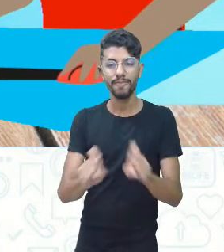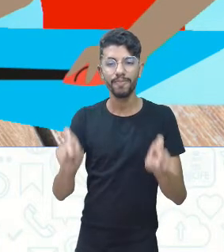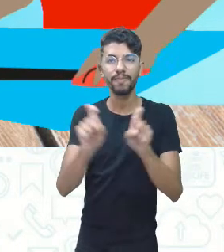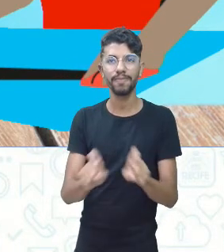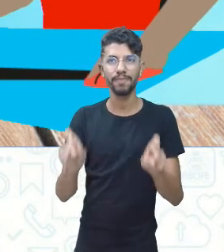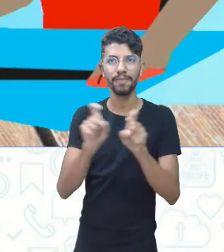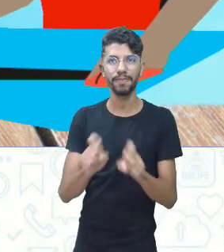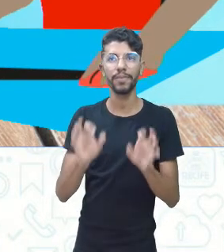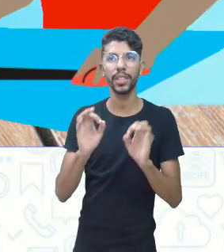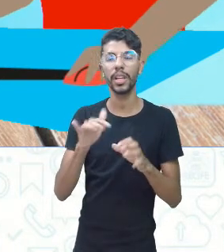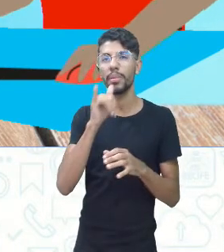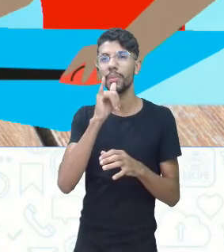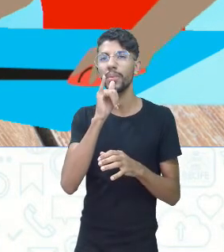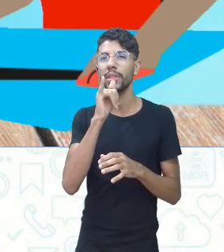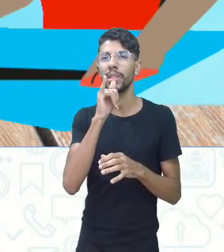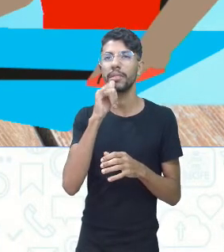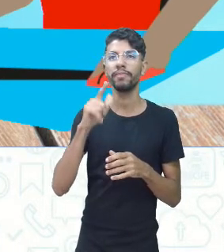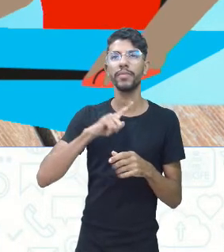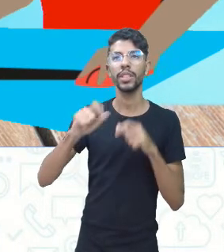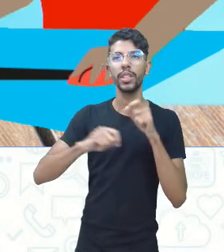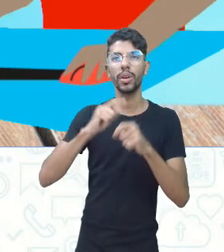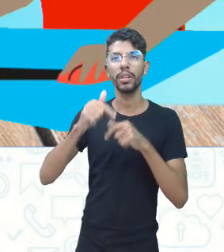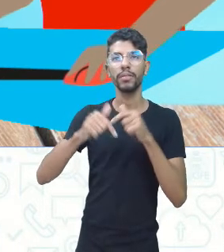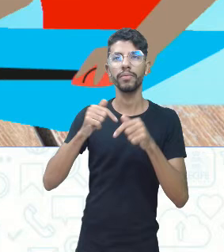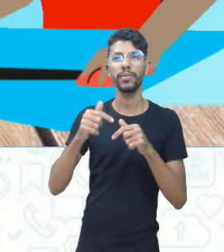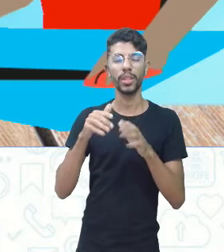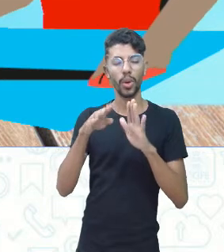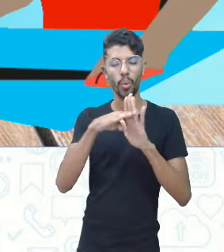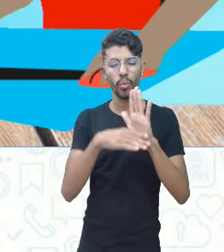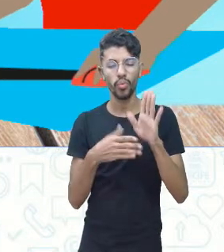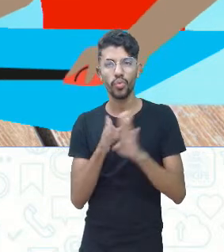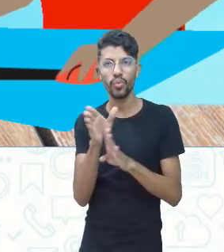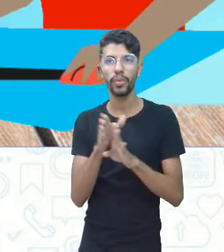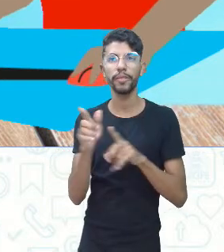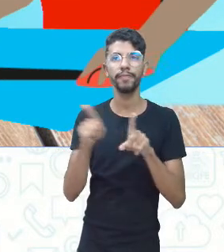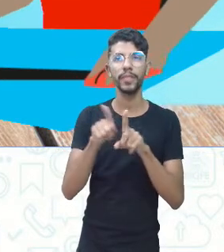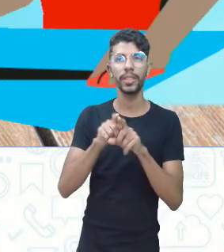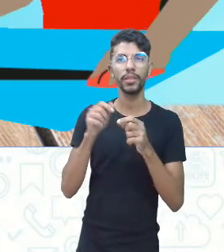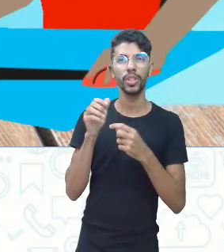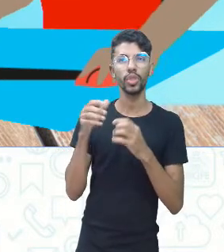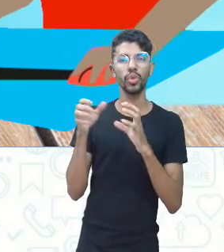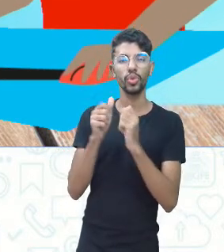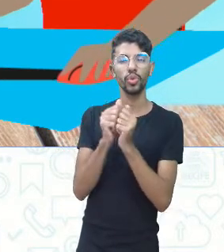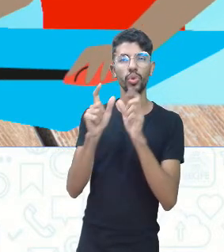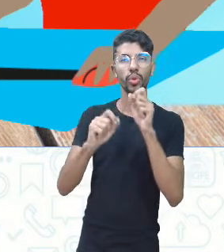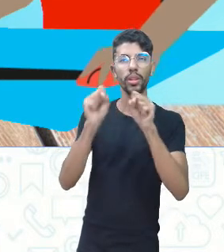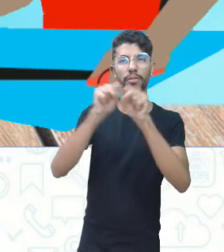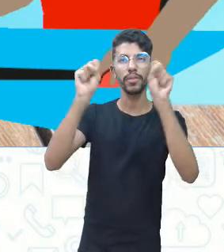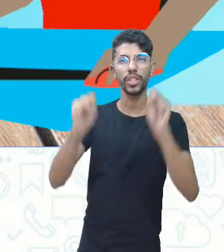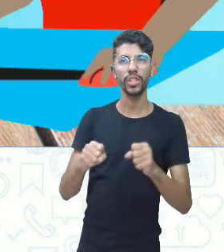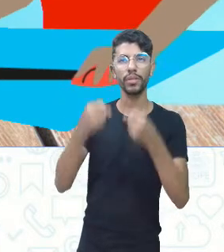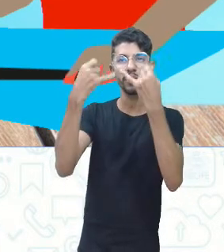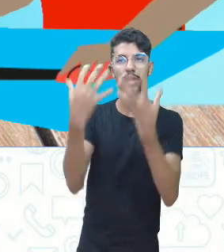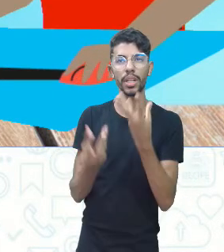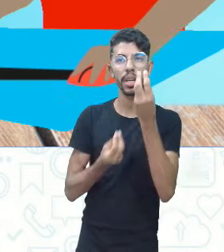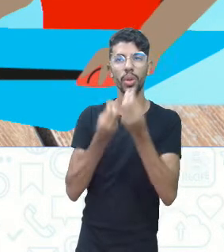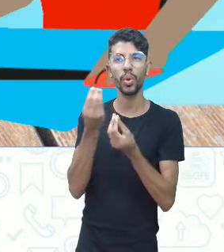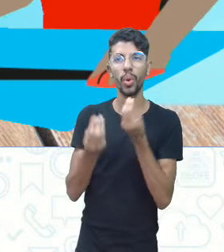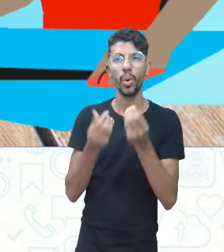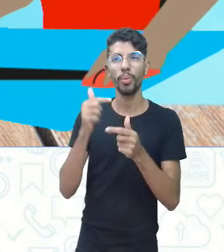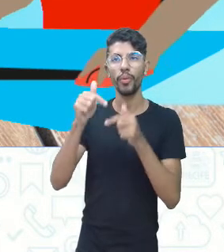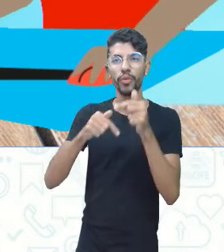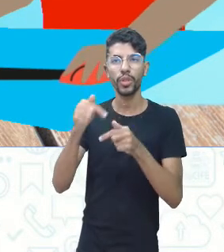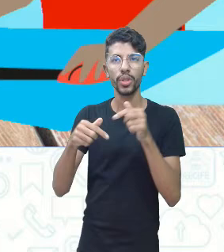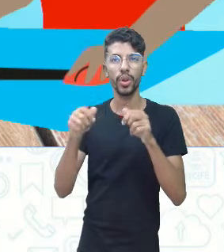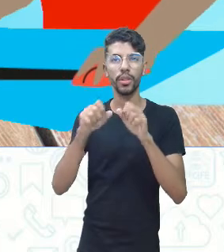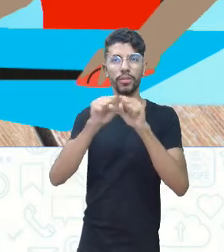de manuais e acompanham softwares explicando o funcionamento de programa e como utilizá-lo pela primeira vez. Então, é muito comum,